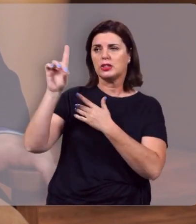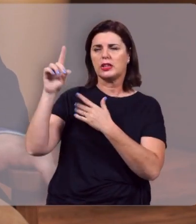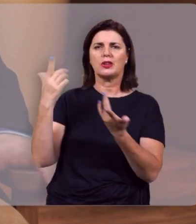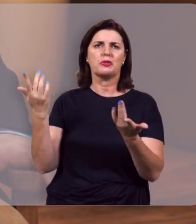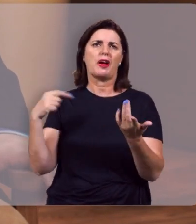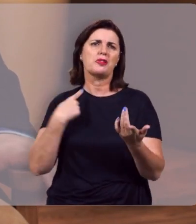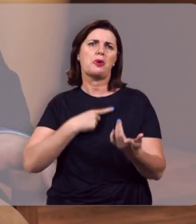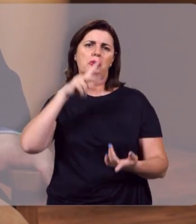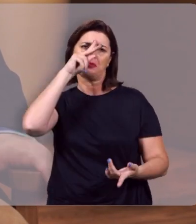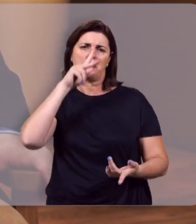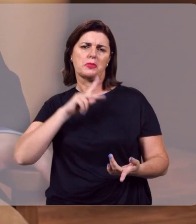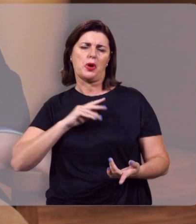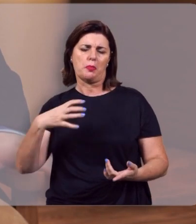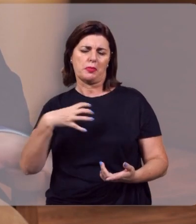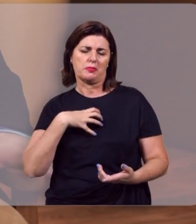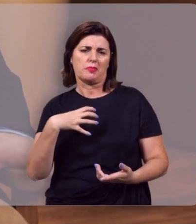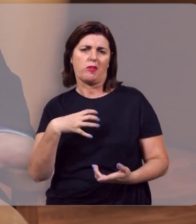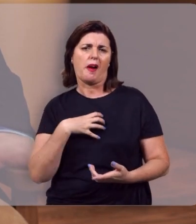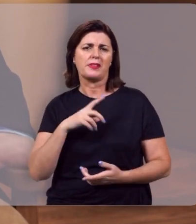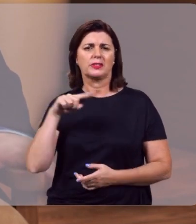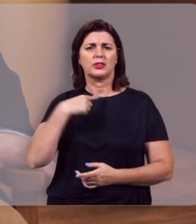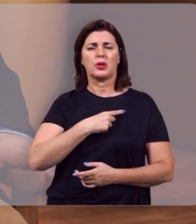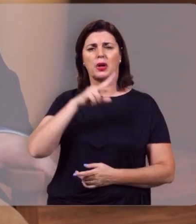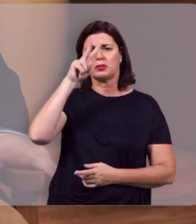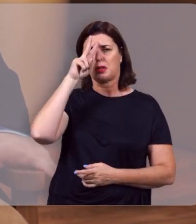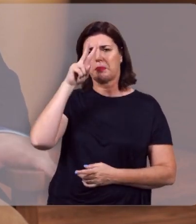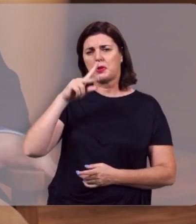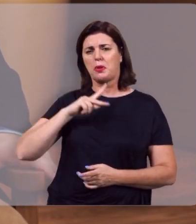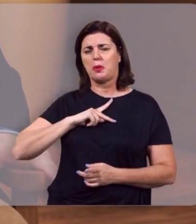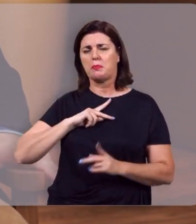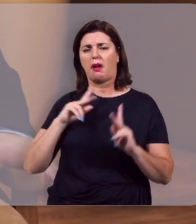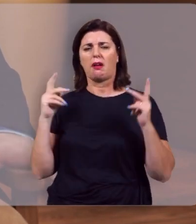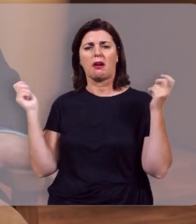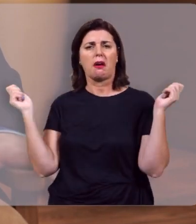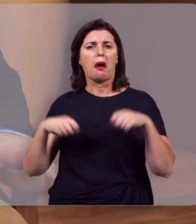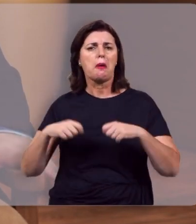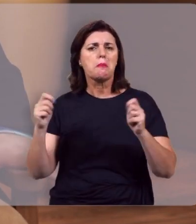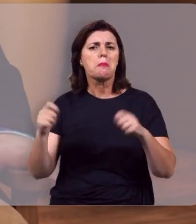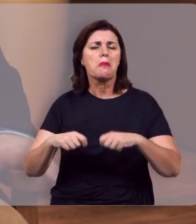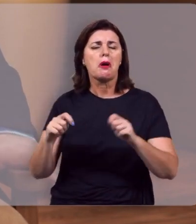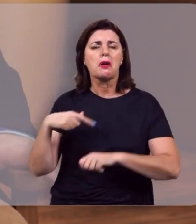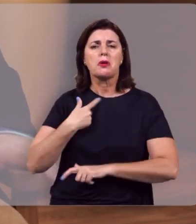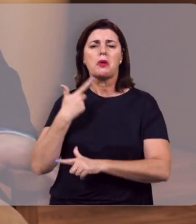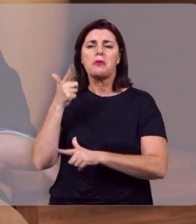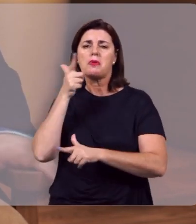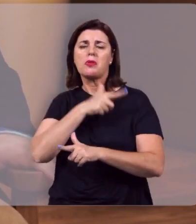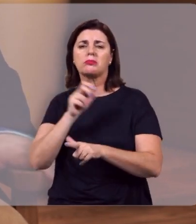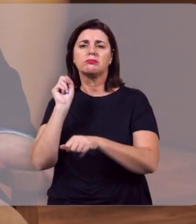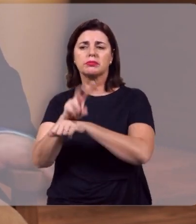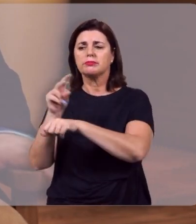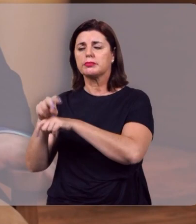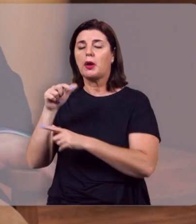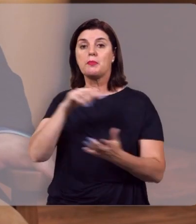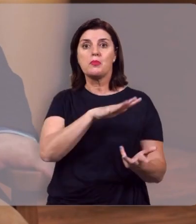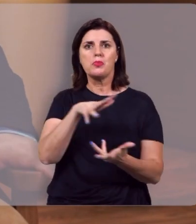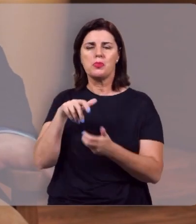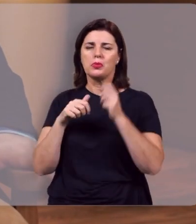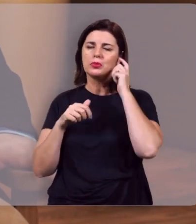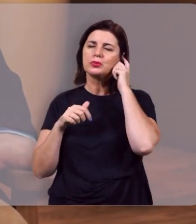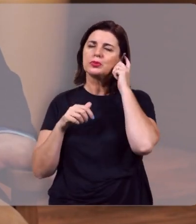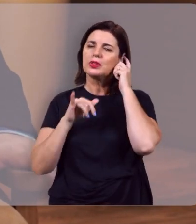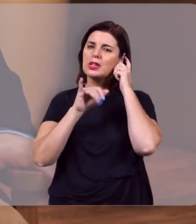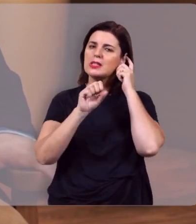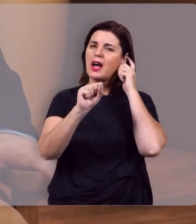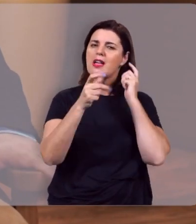nosso desempenho, não vem da nossa própria capacidade, nem das nossas conquistas neste mundo. Porque Isaías muito